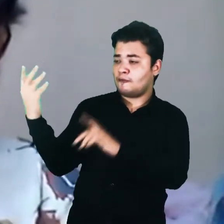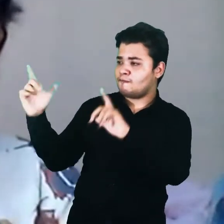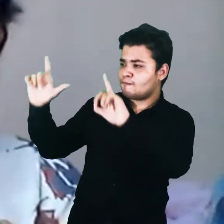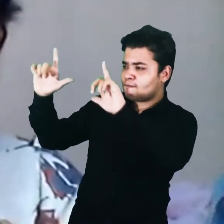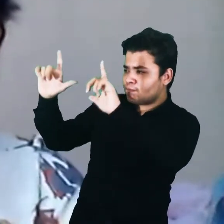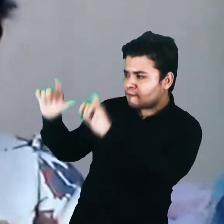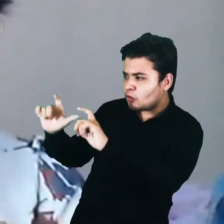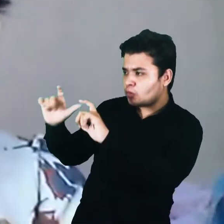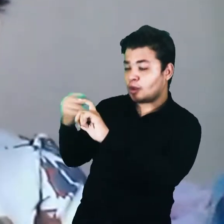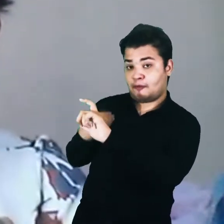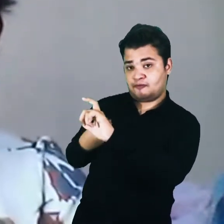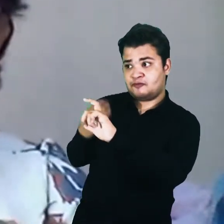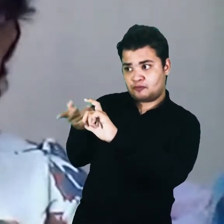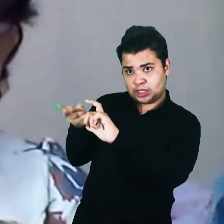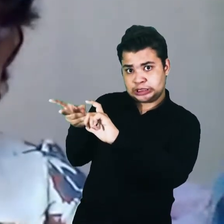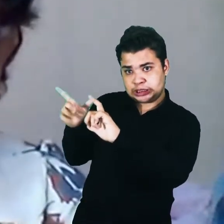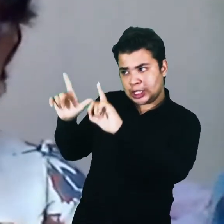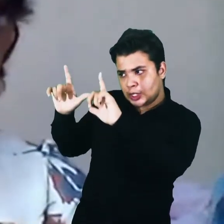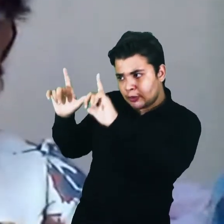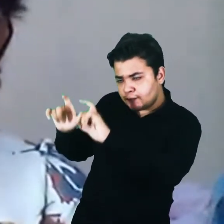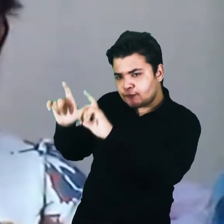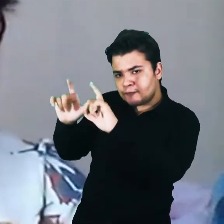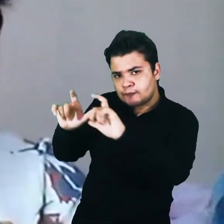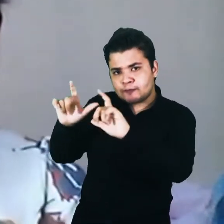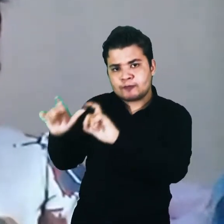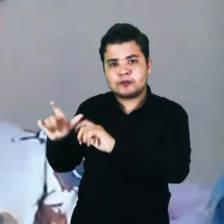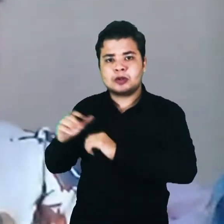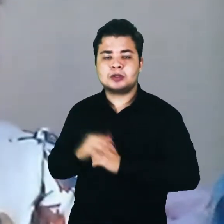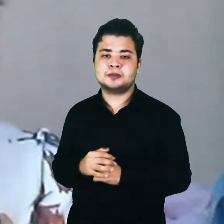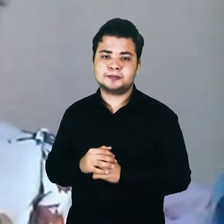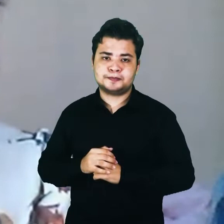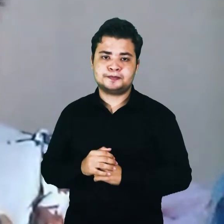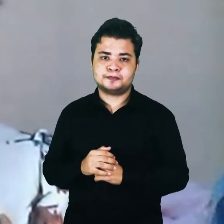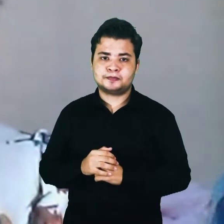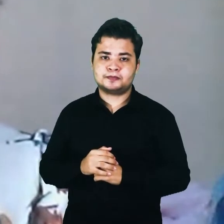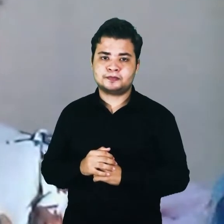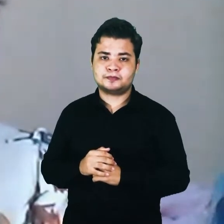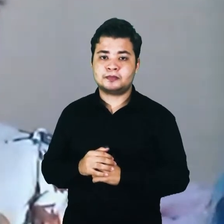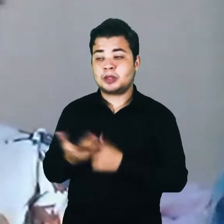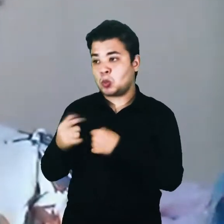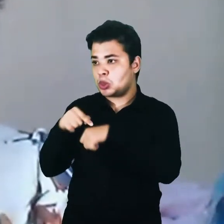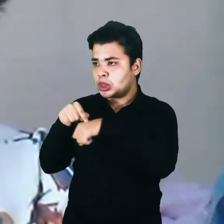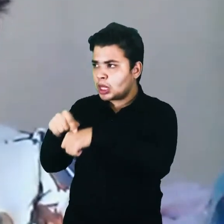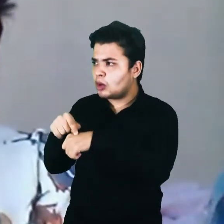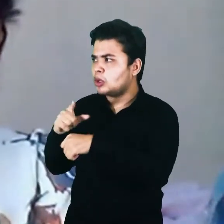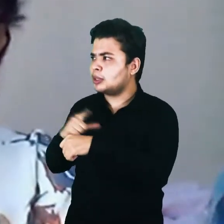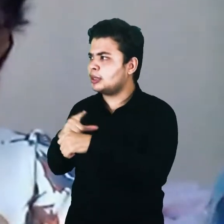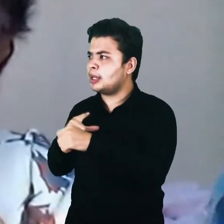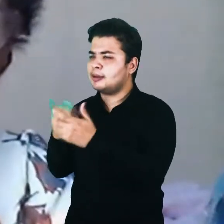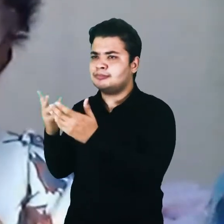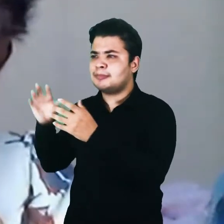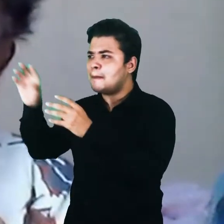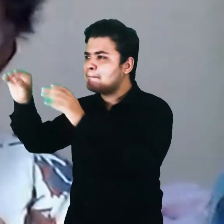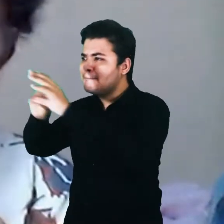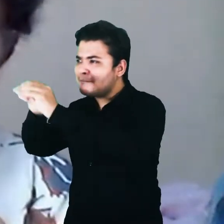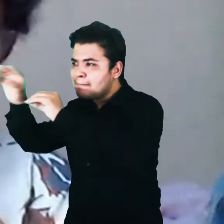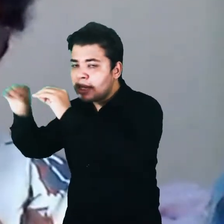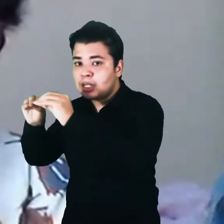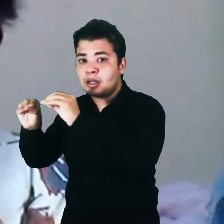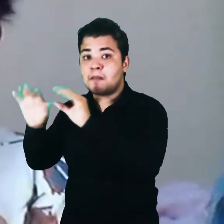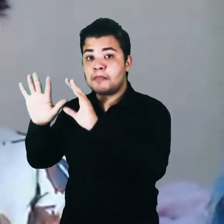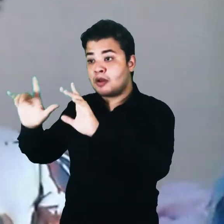coletor faz ali no campo, quando ele está coletando a planta, né, ou o fungo, e ele pode colocar